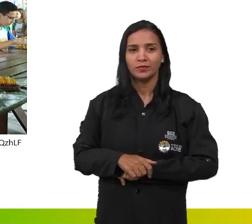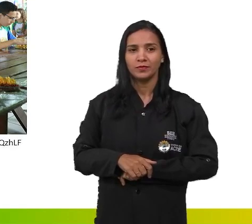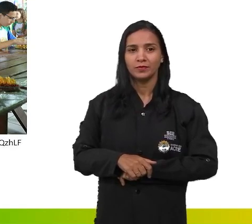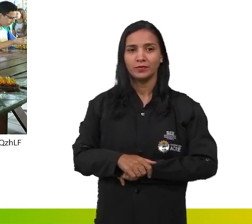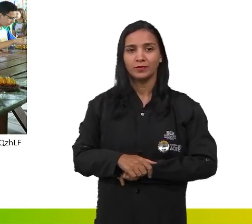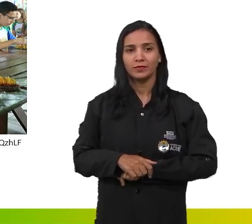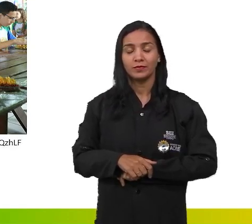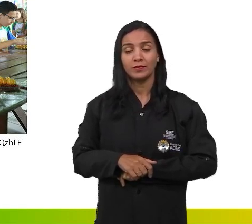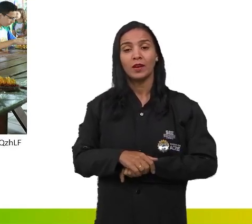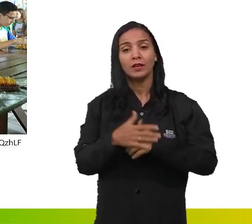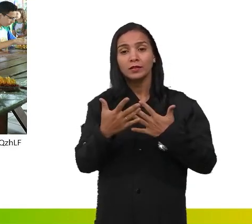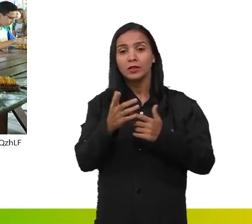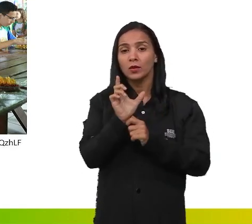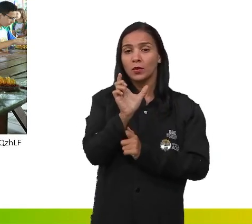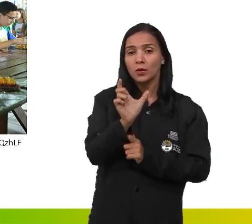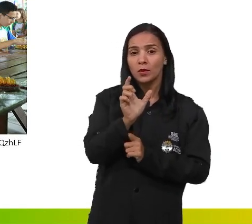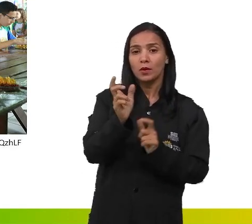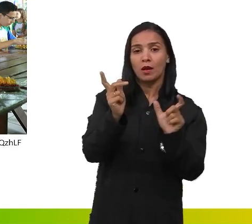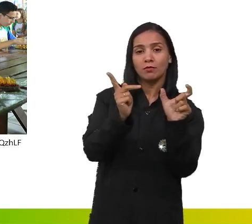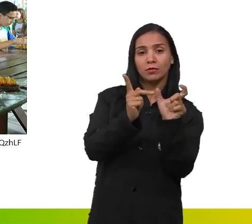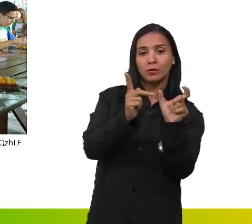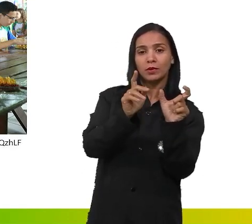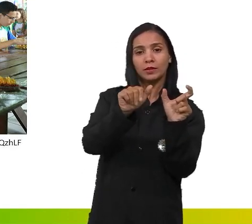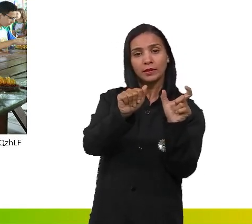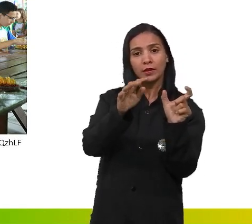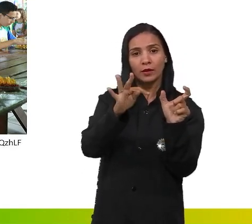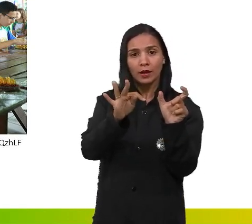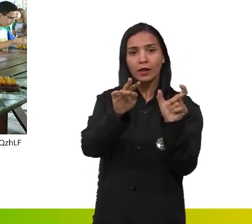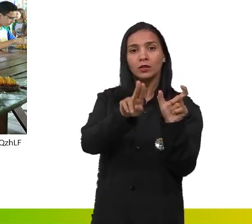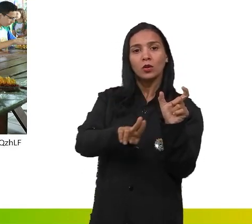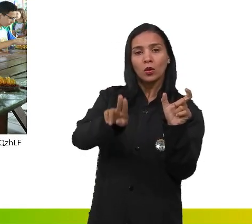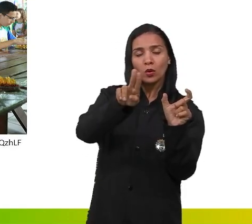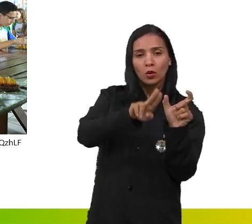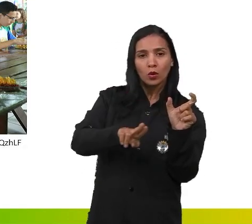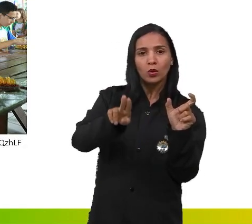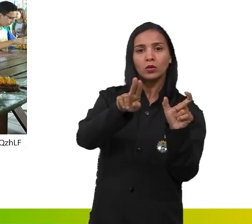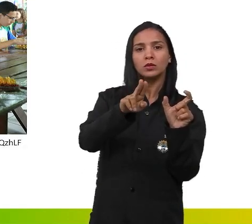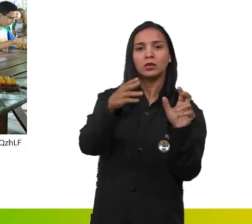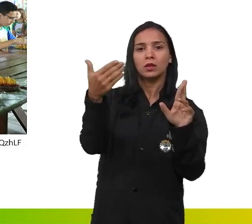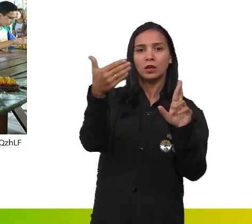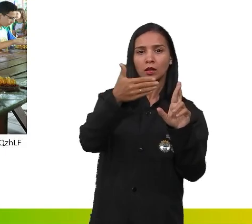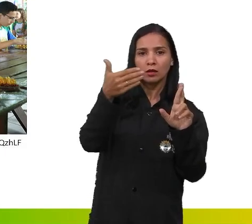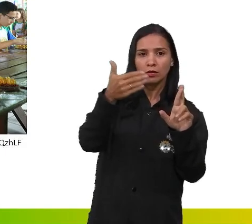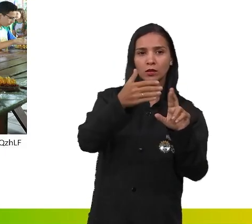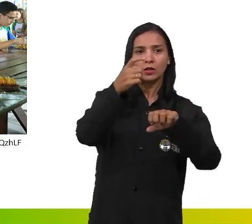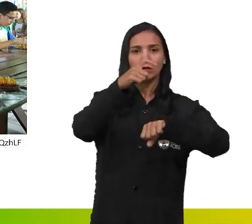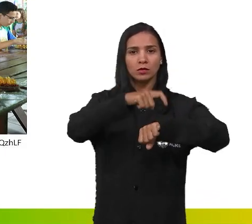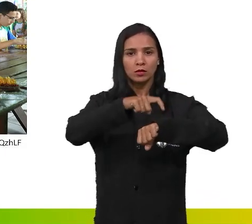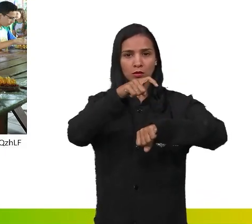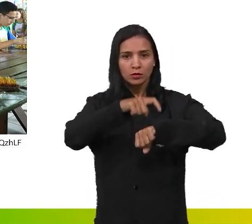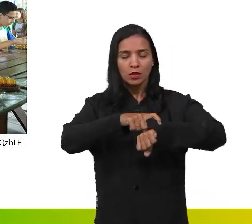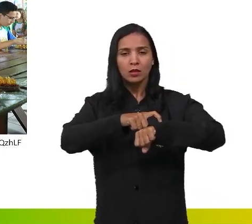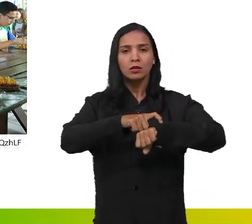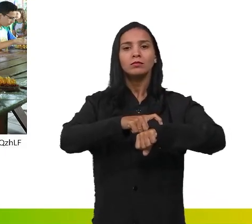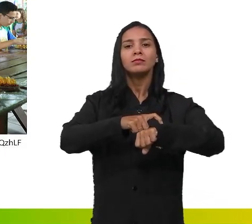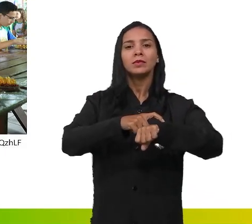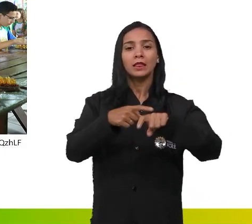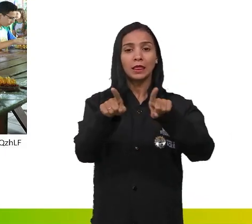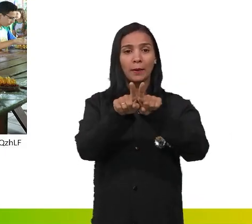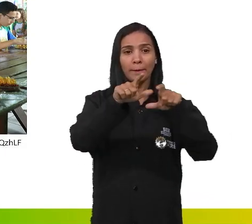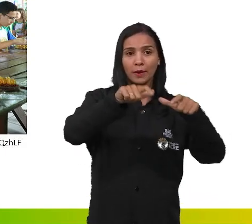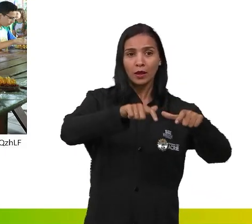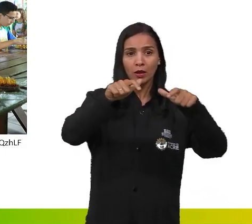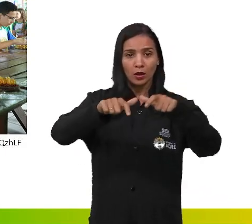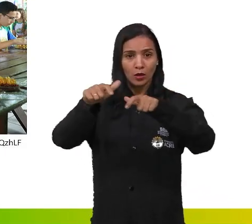At é uma preposição usada em expressões que indicam horários, momentos e locais específicos. Dependendo